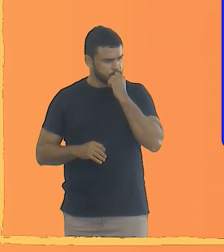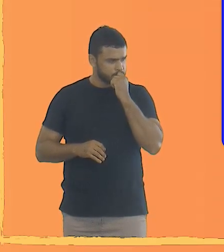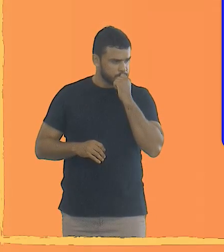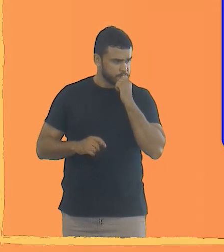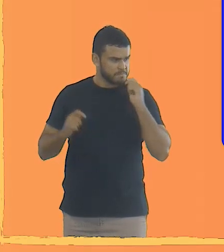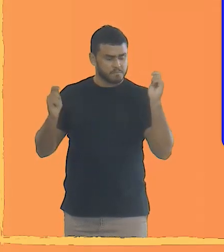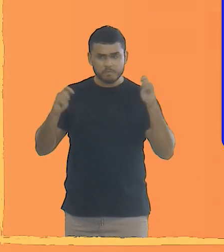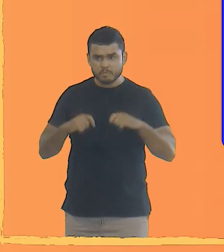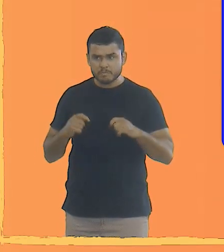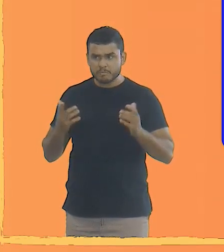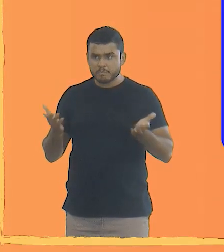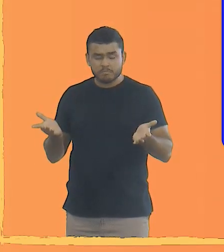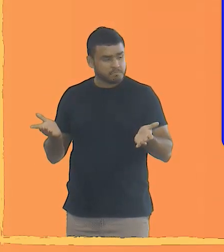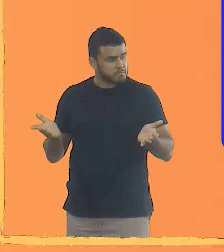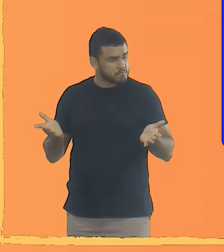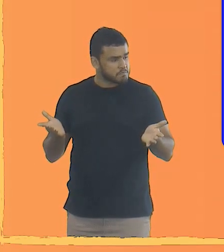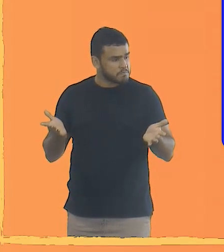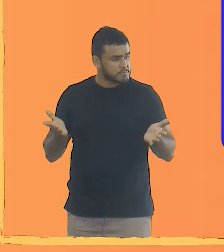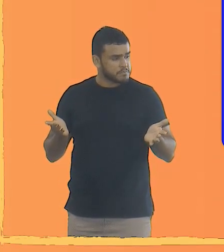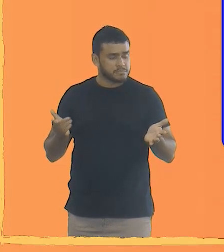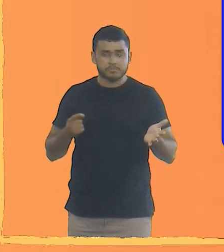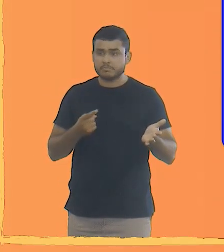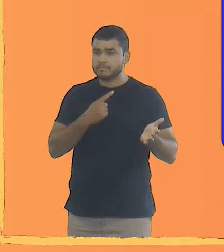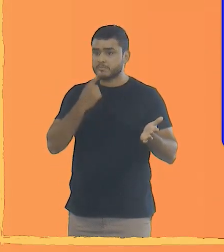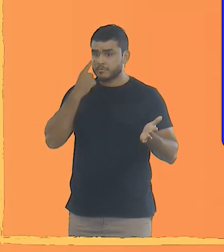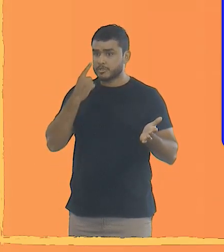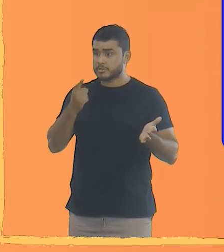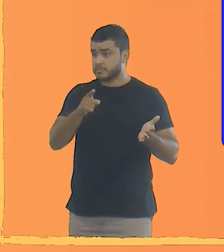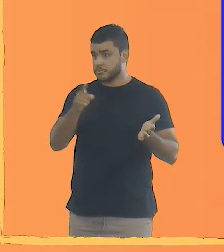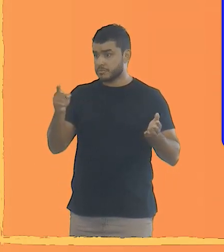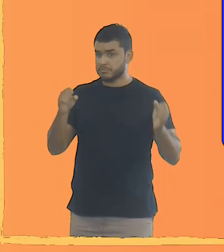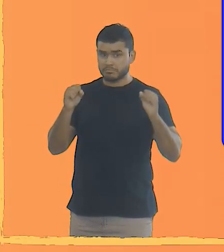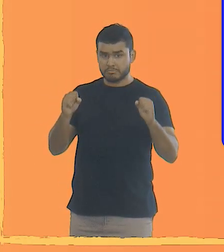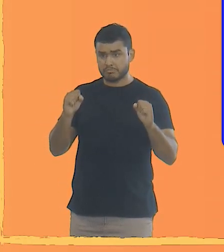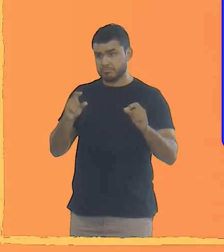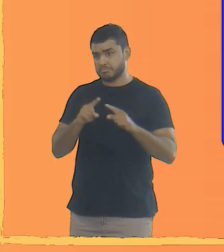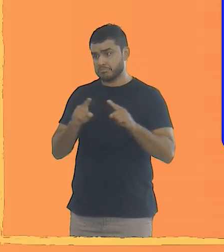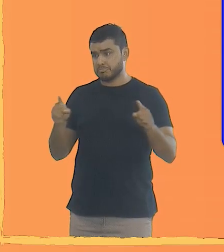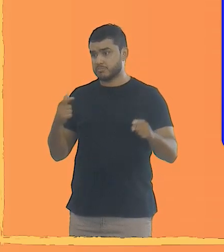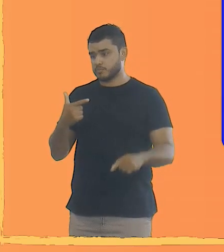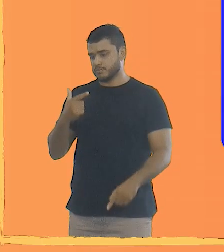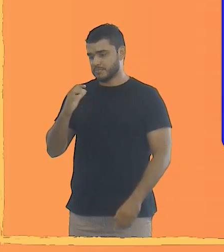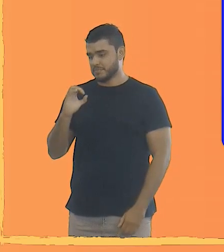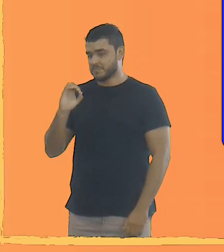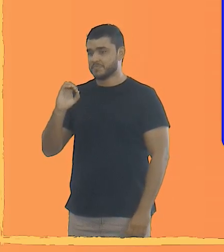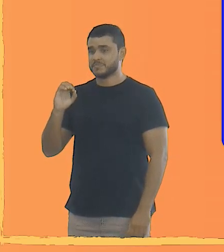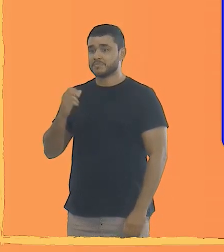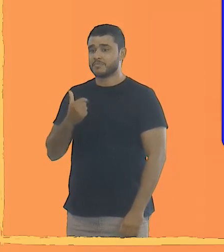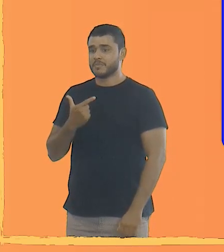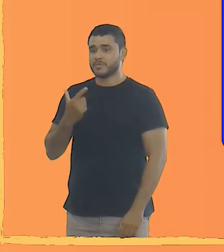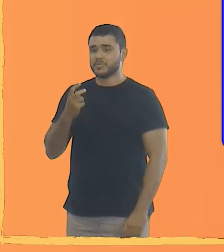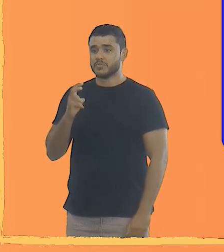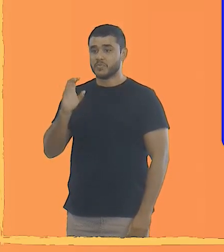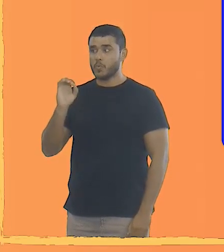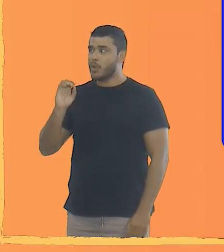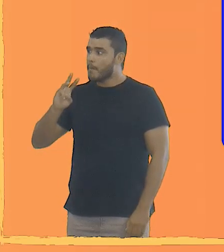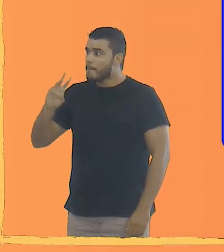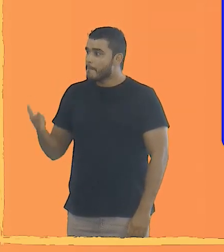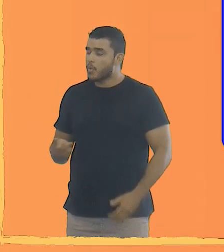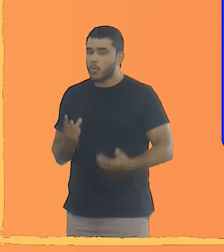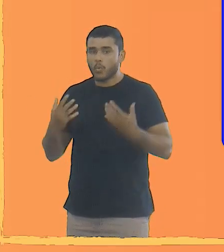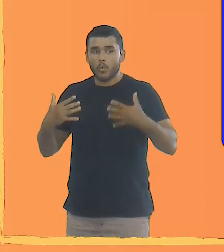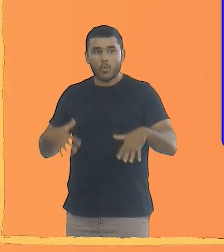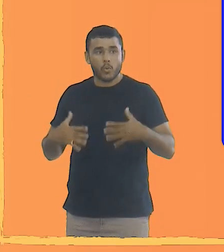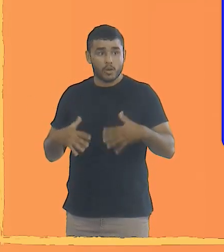dinheiro e jogar? Mas eu acho que quem tem 250 milhões não está preocupado em ganhar na Mega Sena. Outra coisa, você garante que